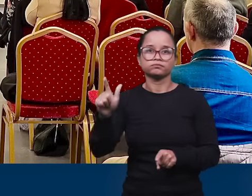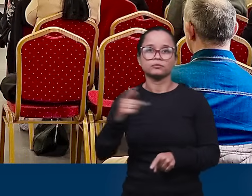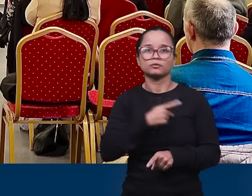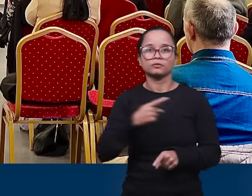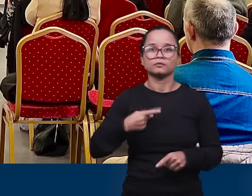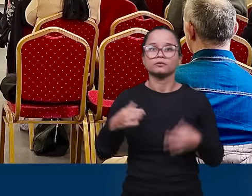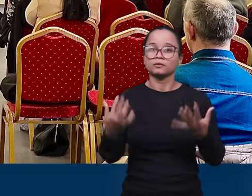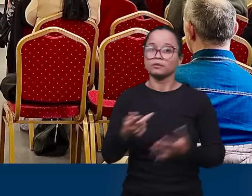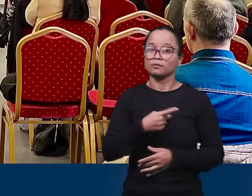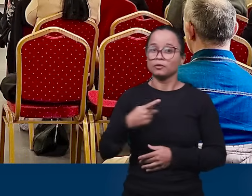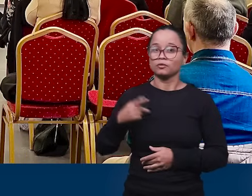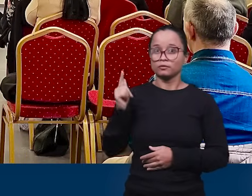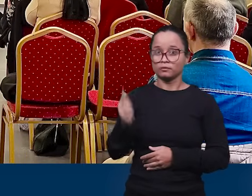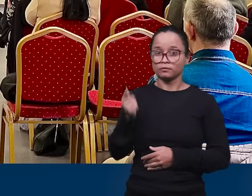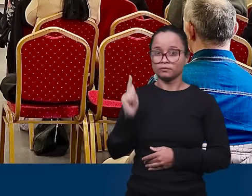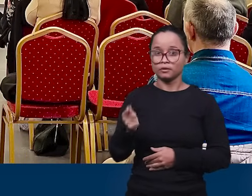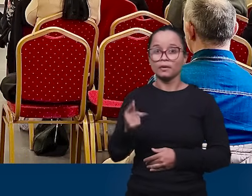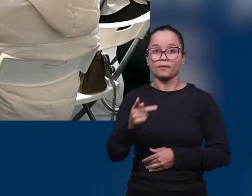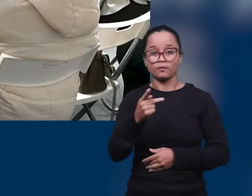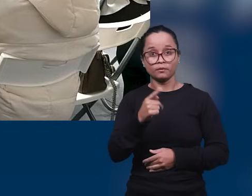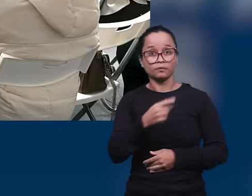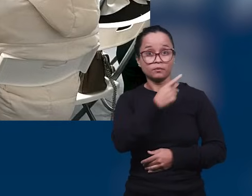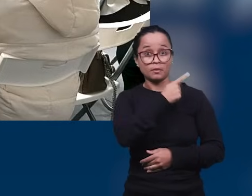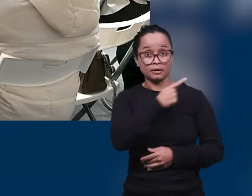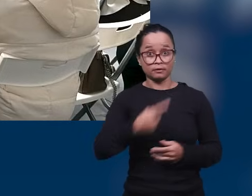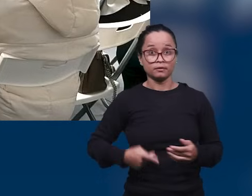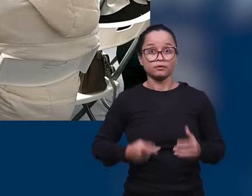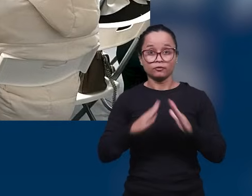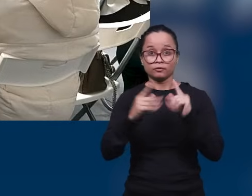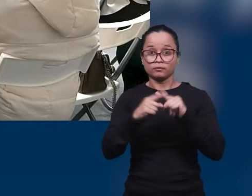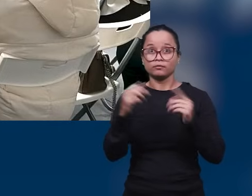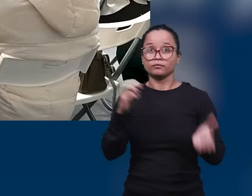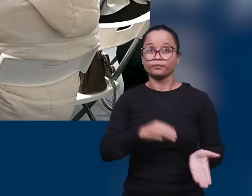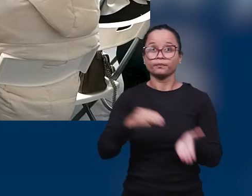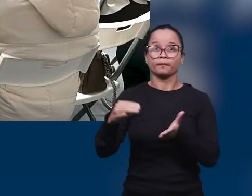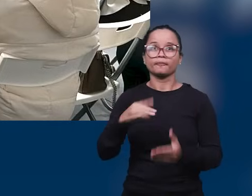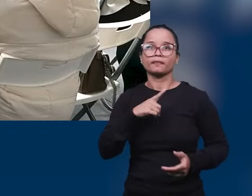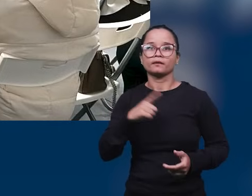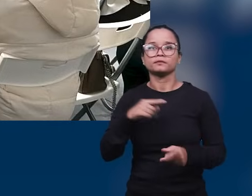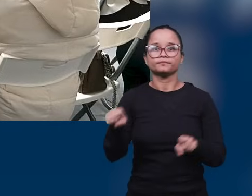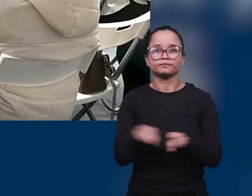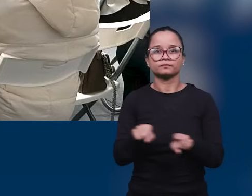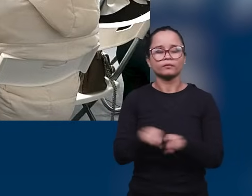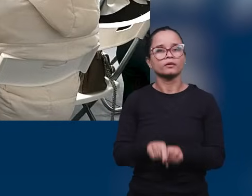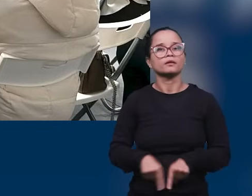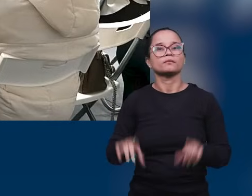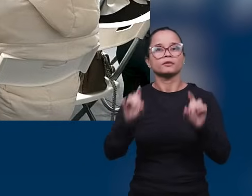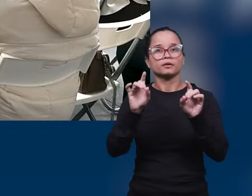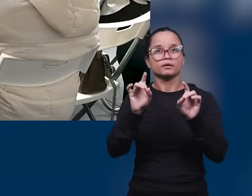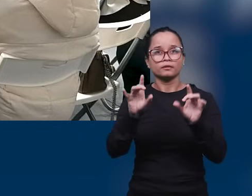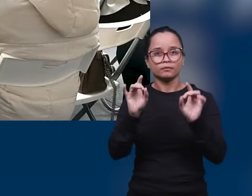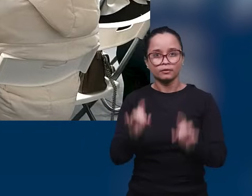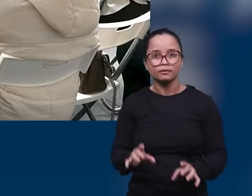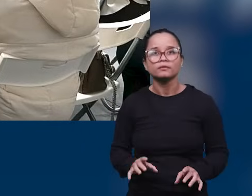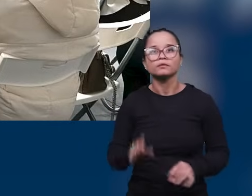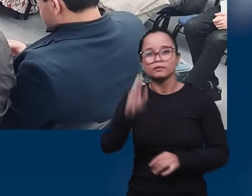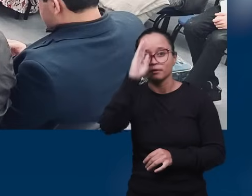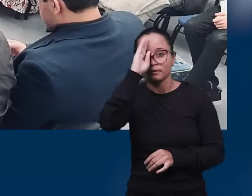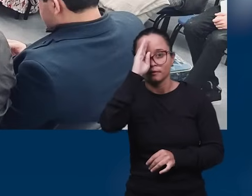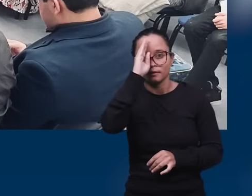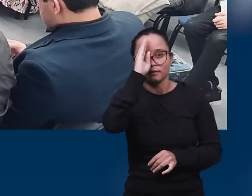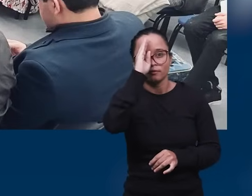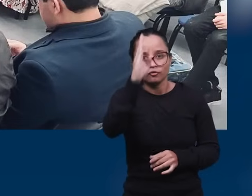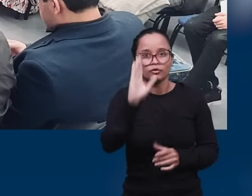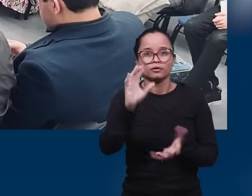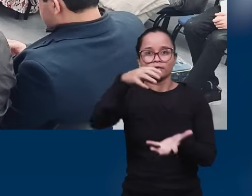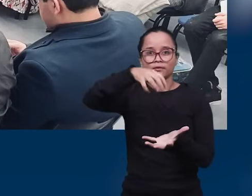Maurício Costa. O pastor Gideut Gueiros, presidente da Igreja Cristã Maranata, também ministrou uma mensagem especial aos irmãos diretamente